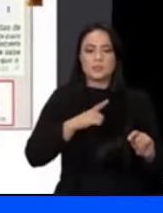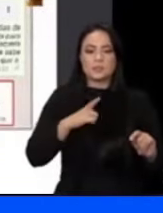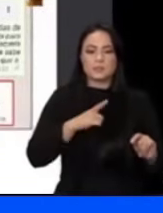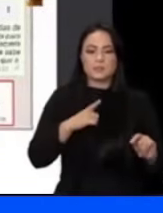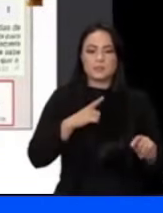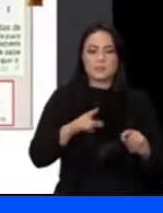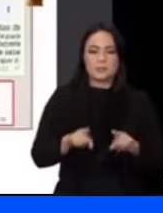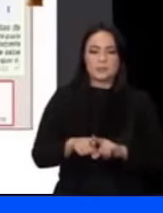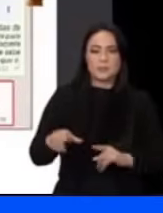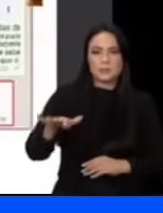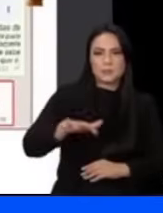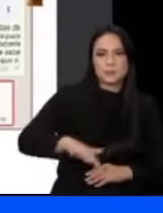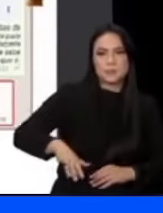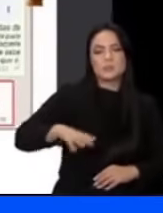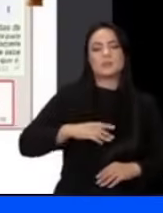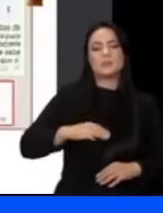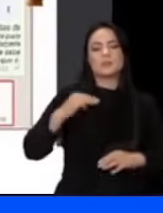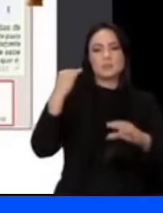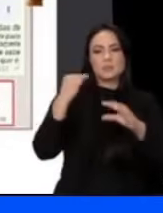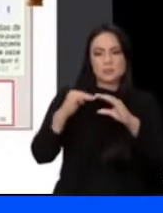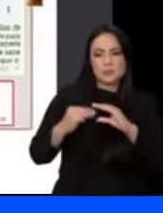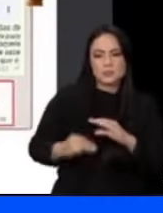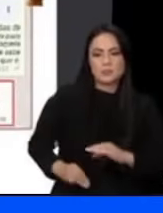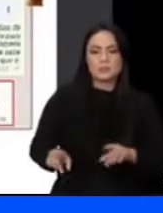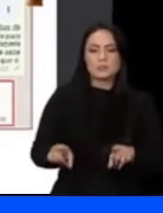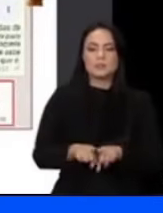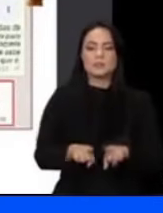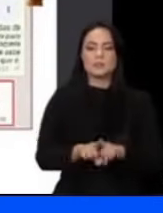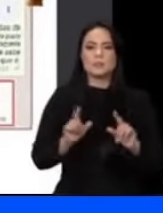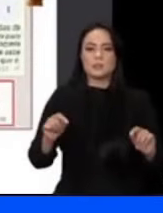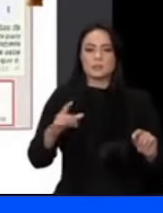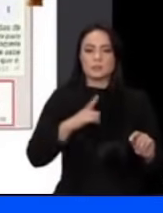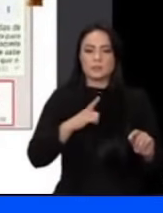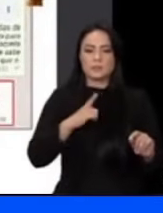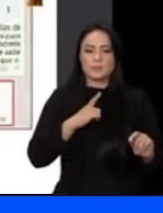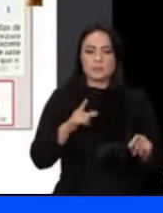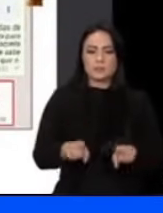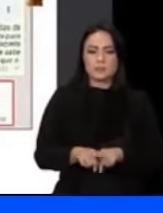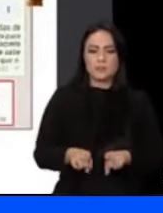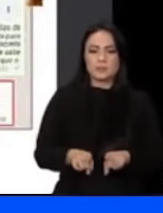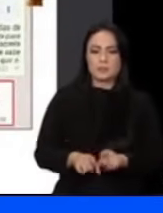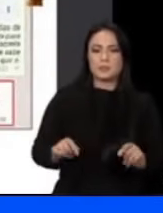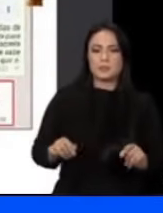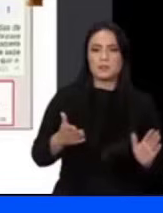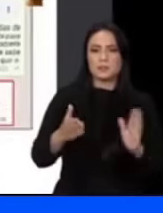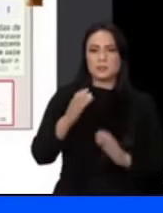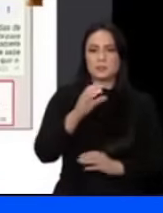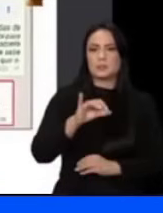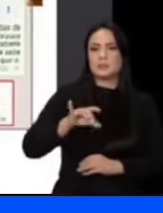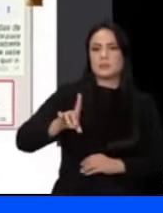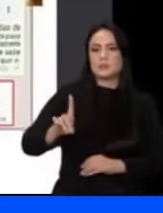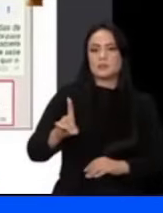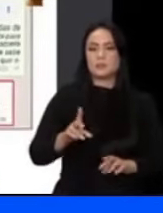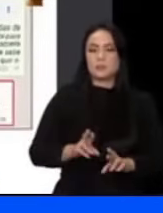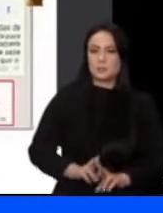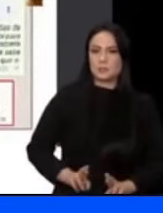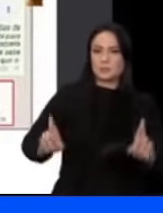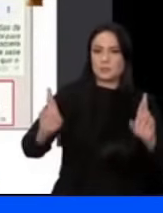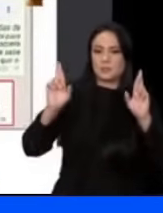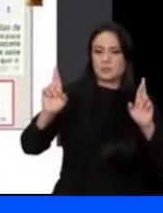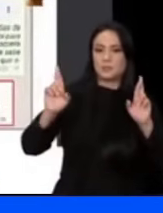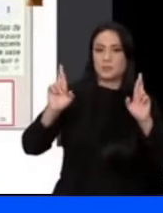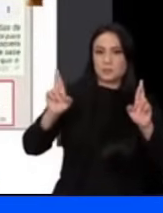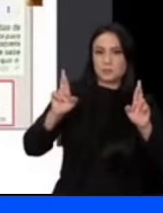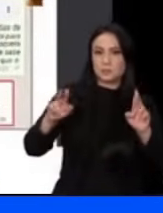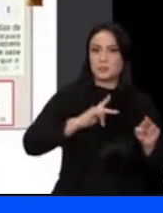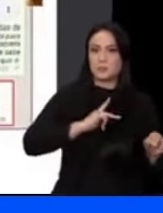sacrifício. Repito a mensagem enviada pelo denunciado Cavalieri a Mauro Cid. Espero que o